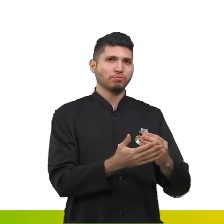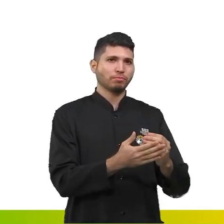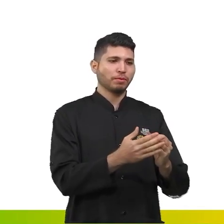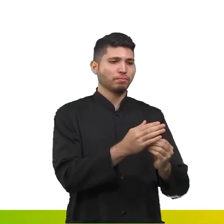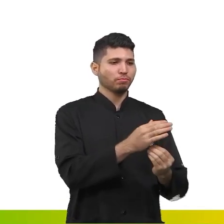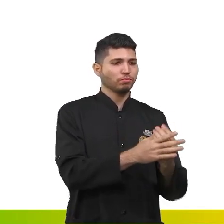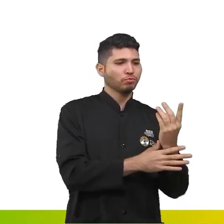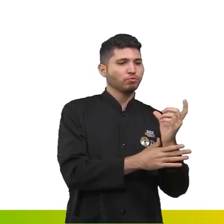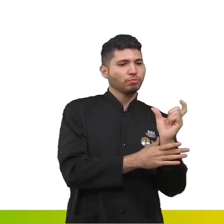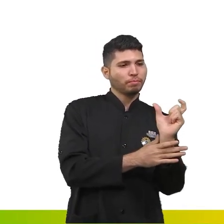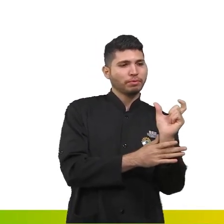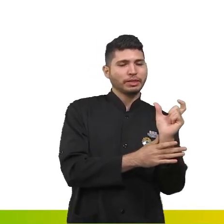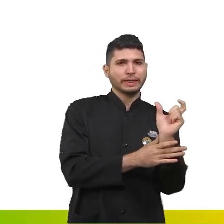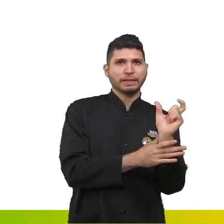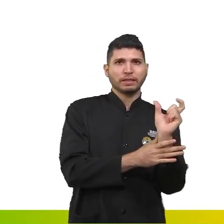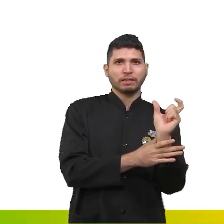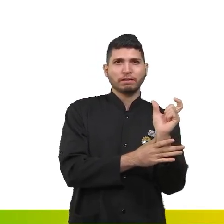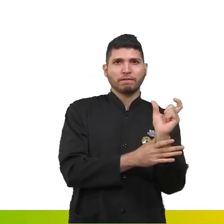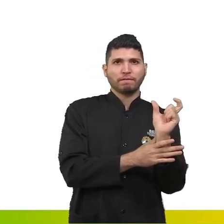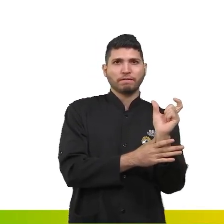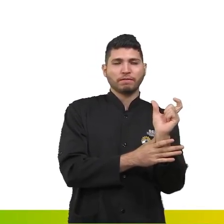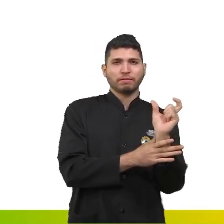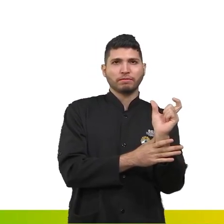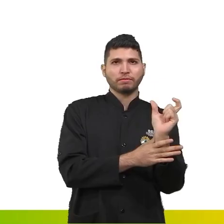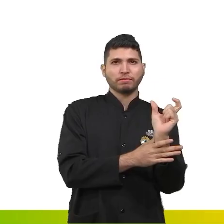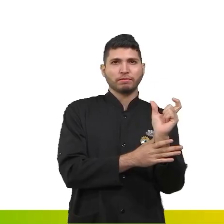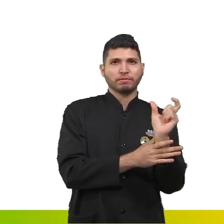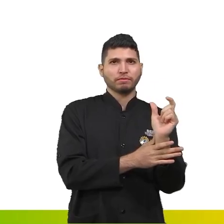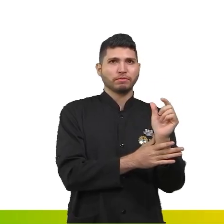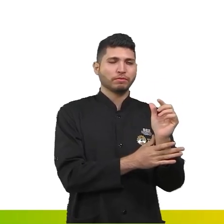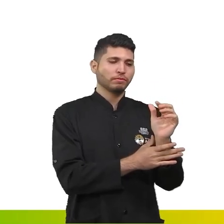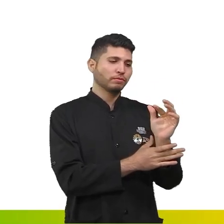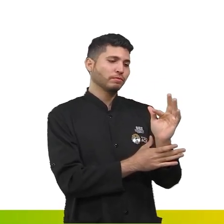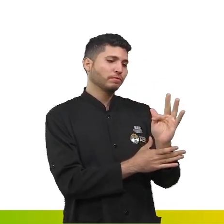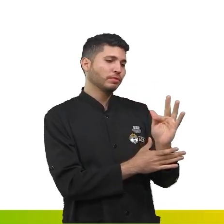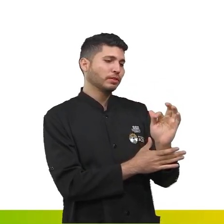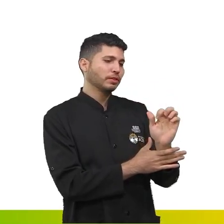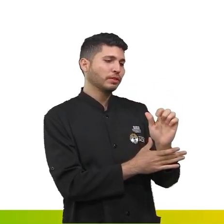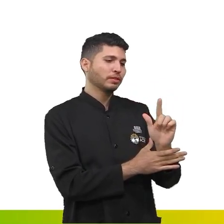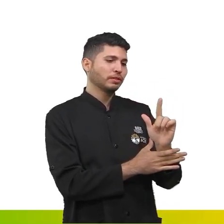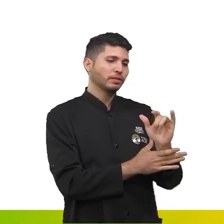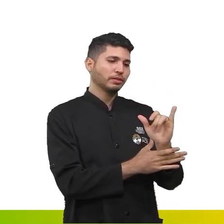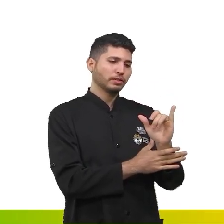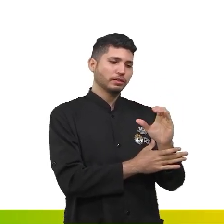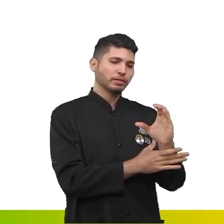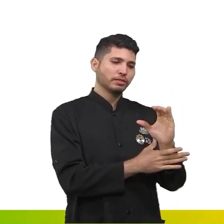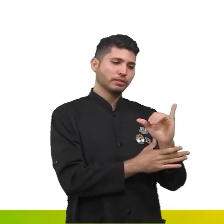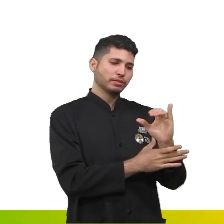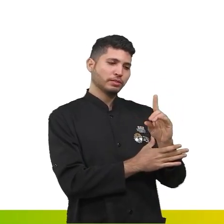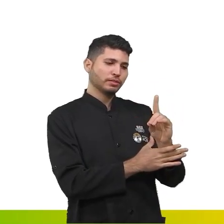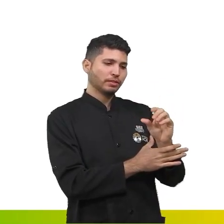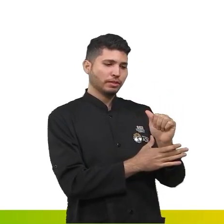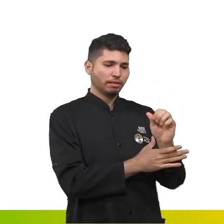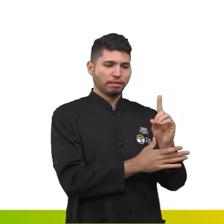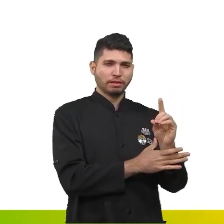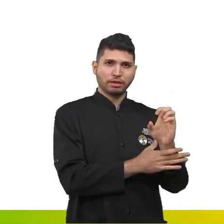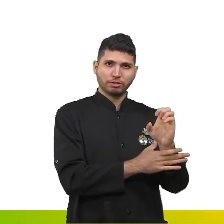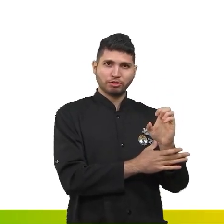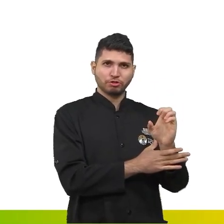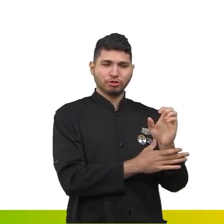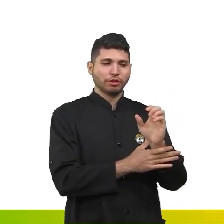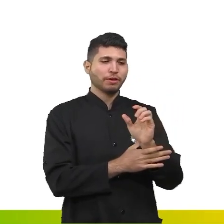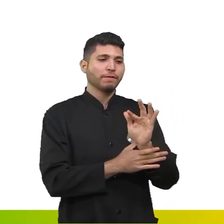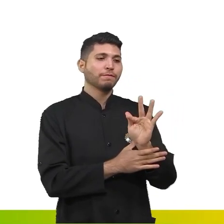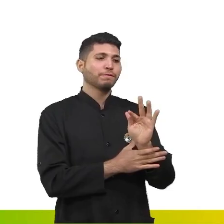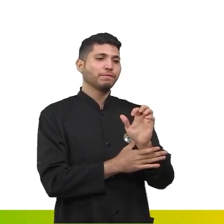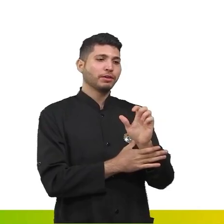exemplo, felicitar deriva de feliz, esperança, né? E libertar, ou seja, ele tem um radical,